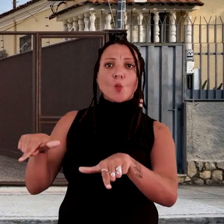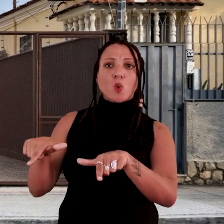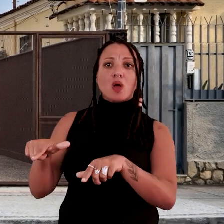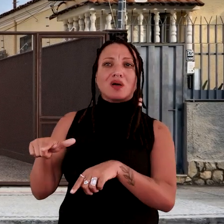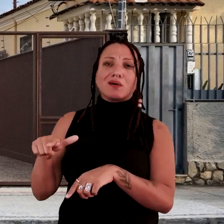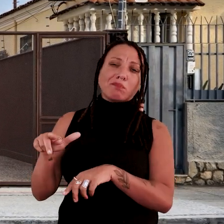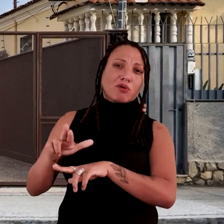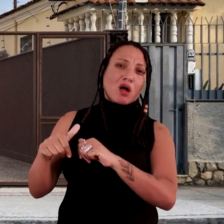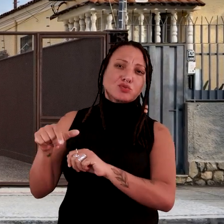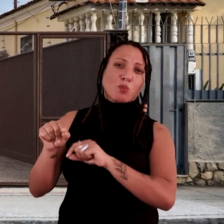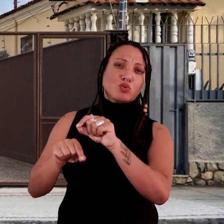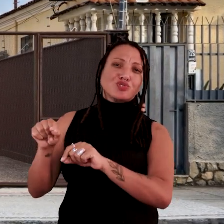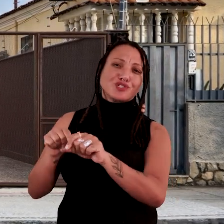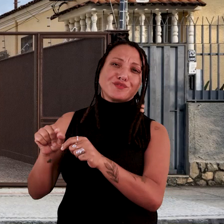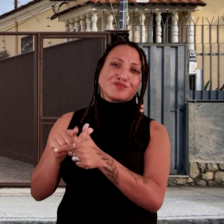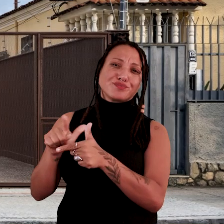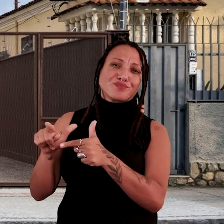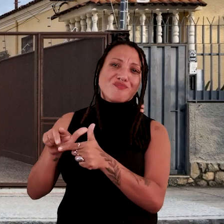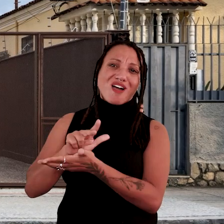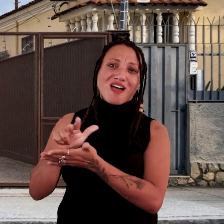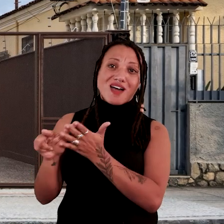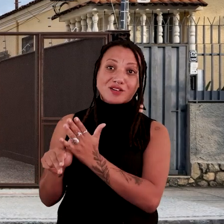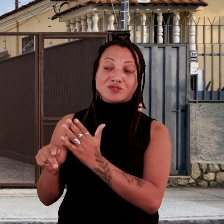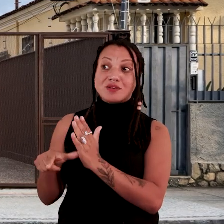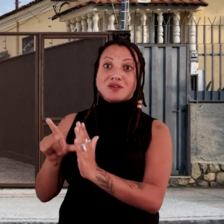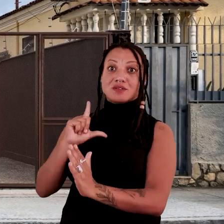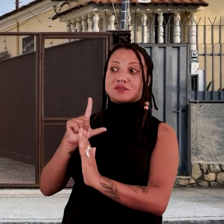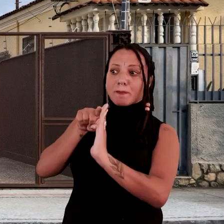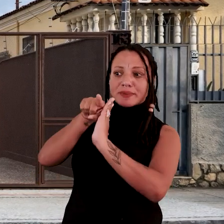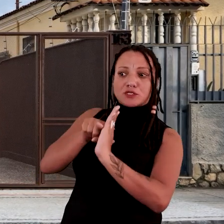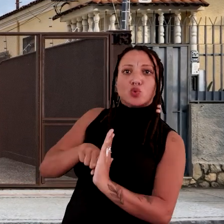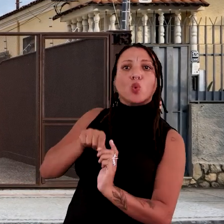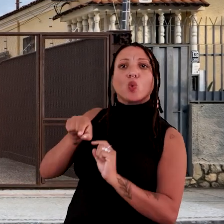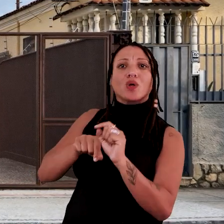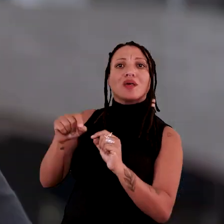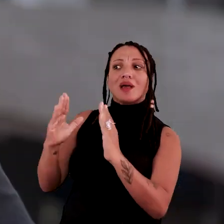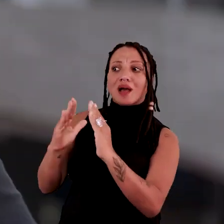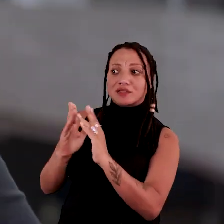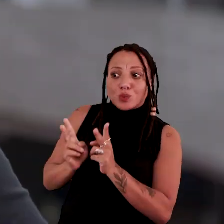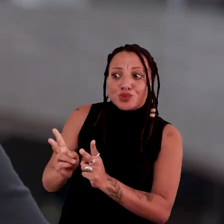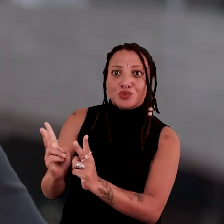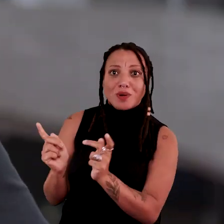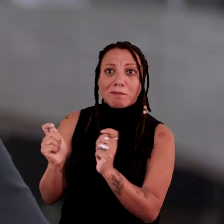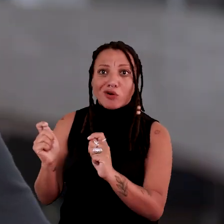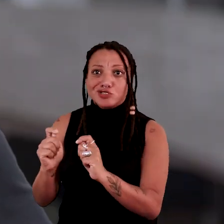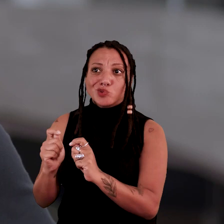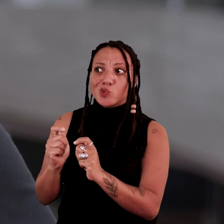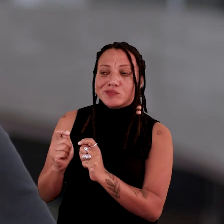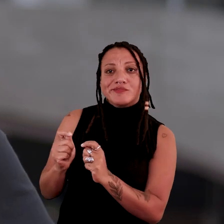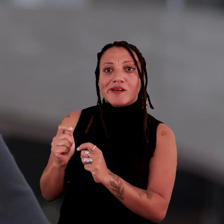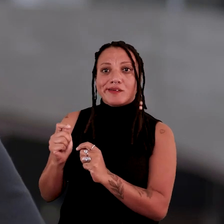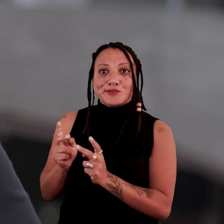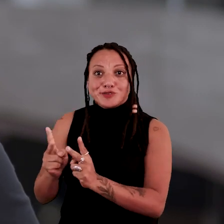daquela edificação. E, para nossa grata surpresa, estruturalmente ela estava muito boa. Então nós optamos por, apesar